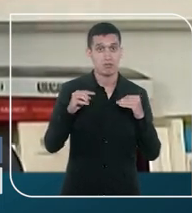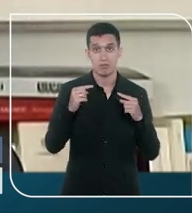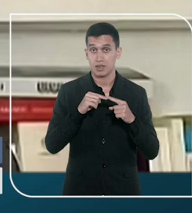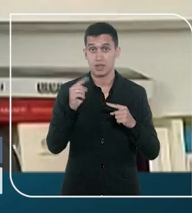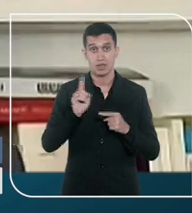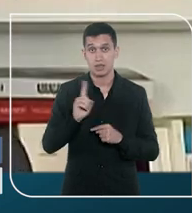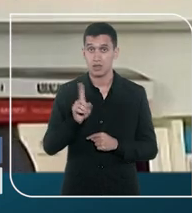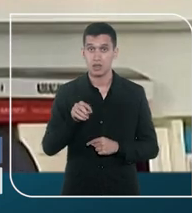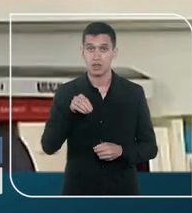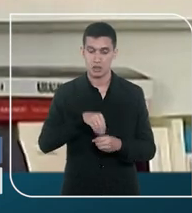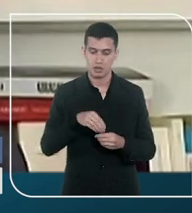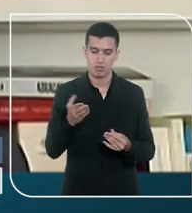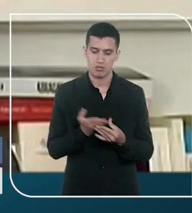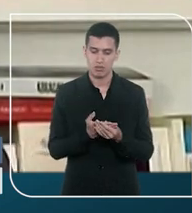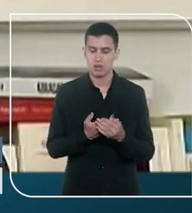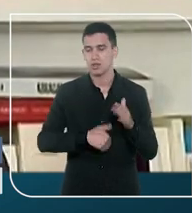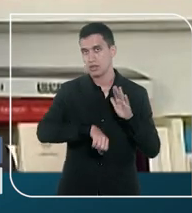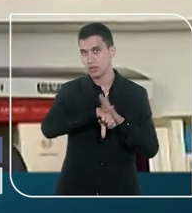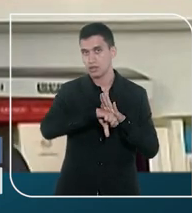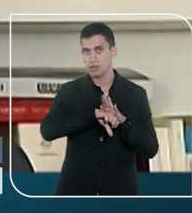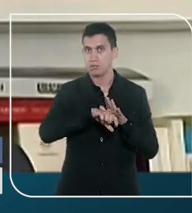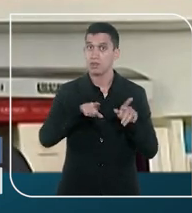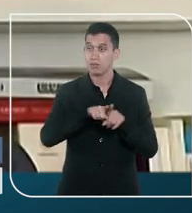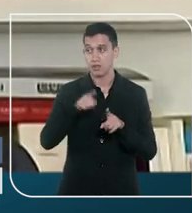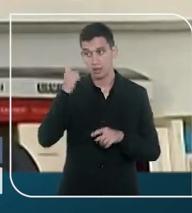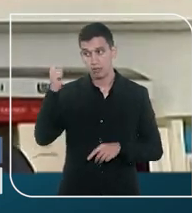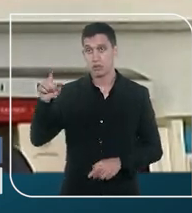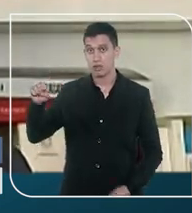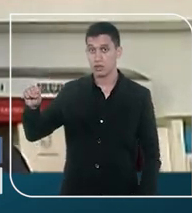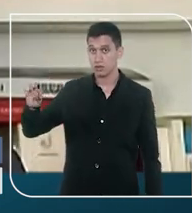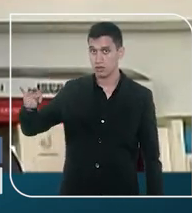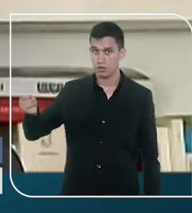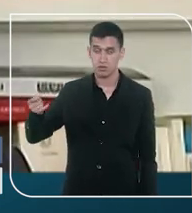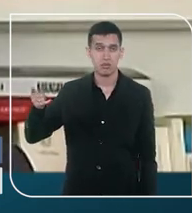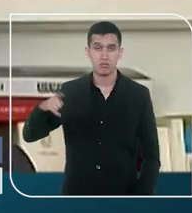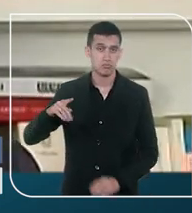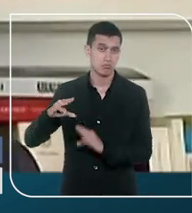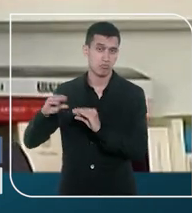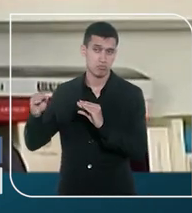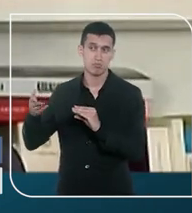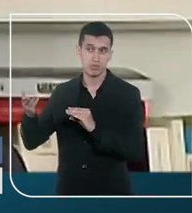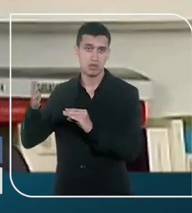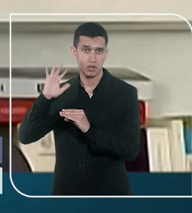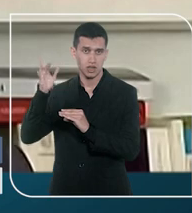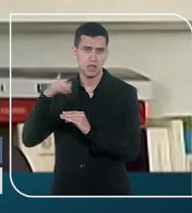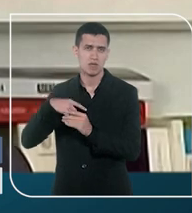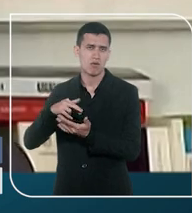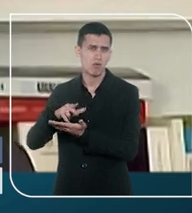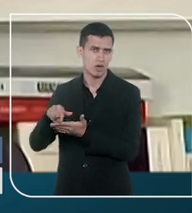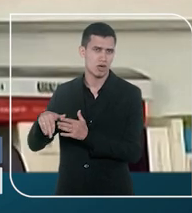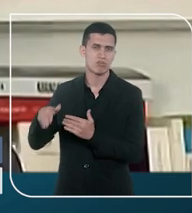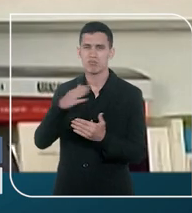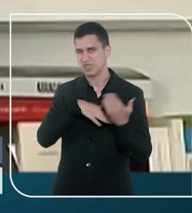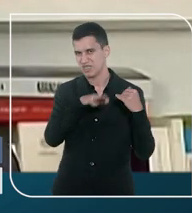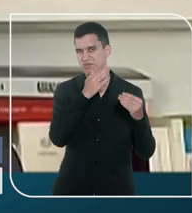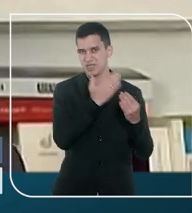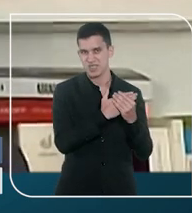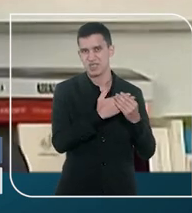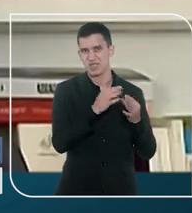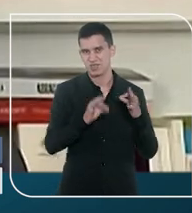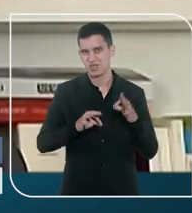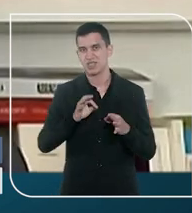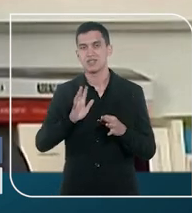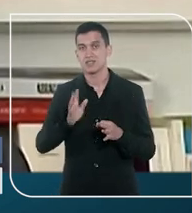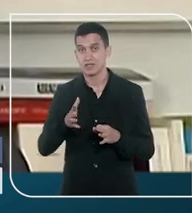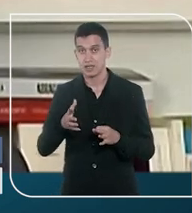processo criminal. E tem um detalhe, aliás, o posicionamento do STJ é bem tranquilo nesse sentido, a gente tem vários julgados nesse sentido, que é cabível, sim,